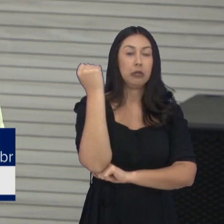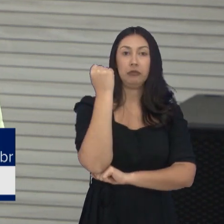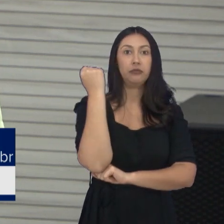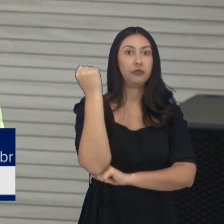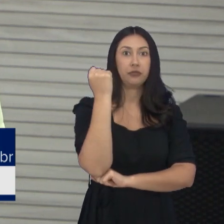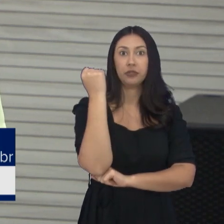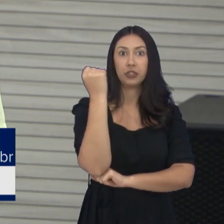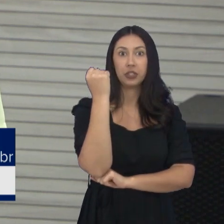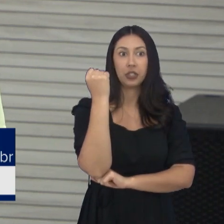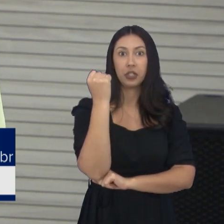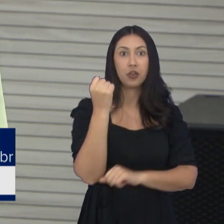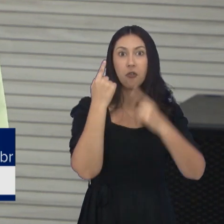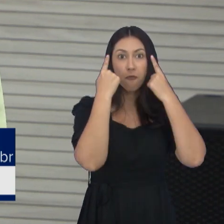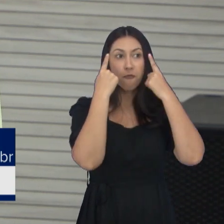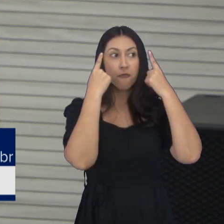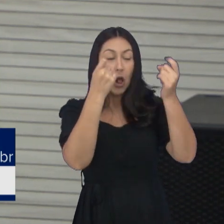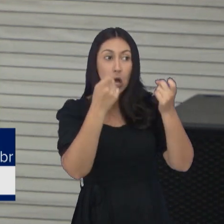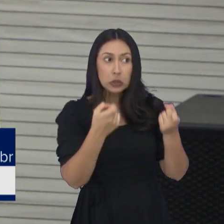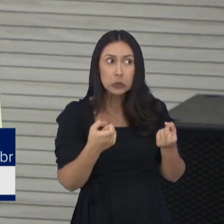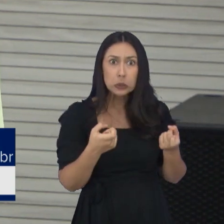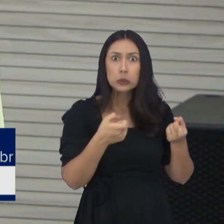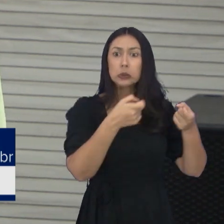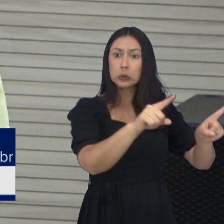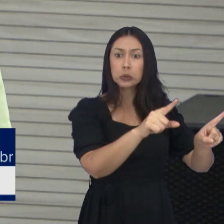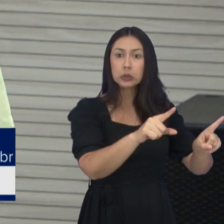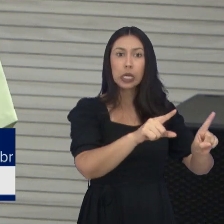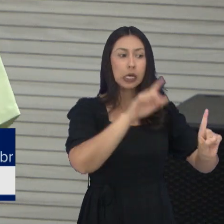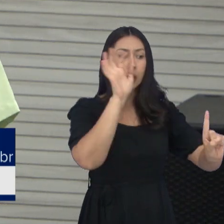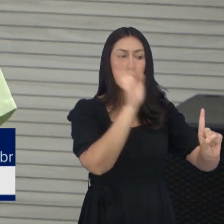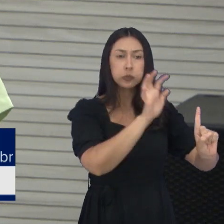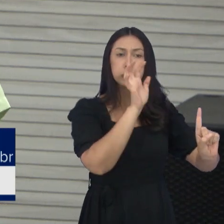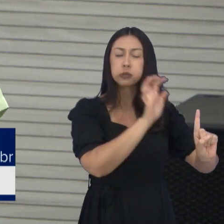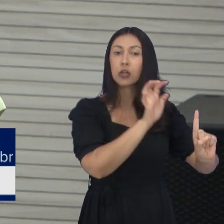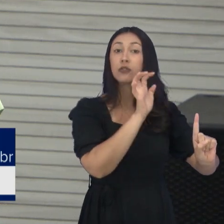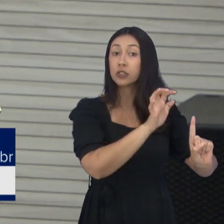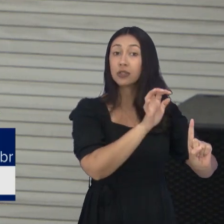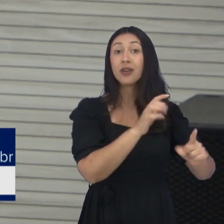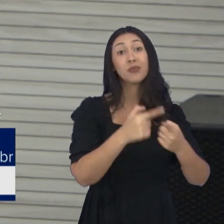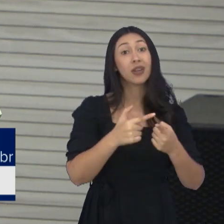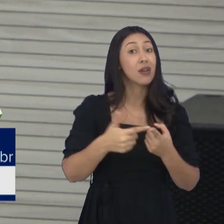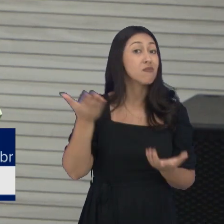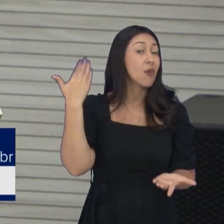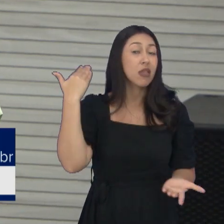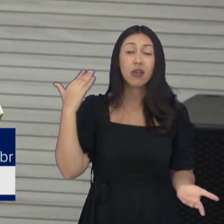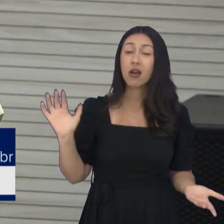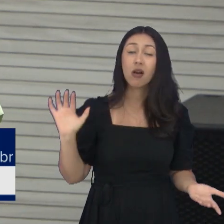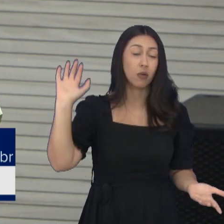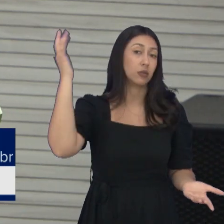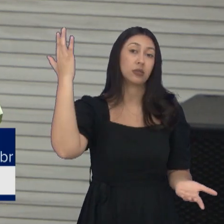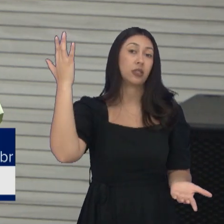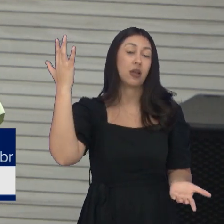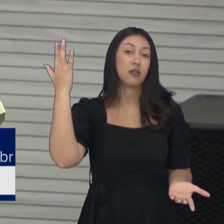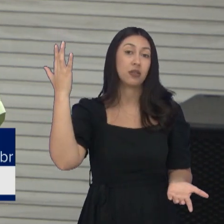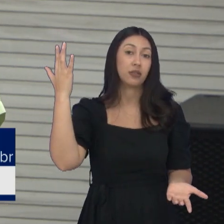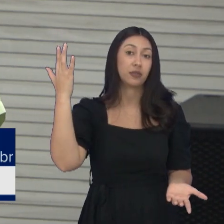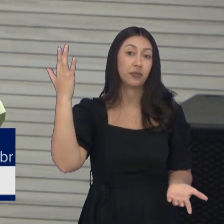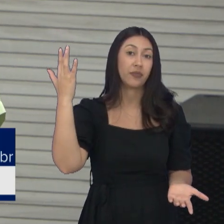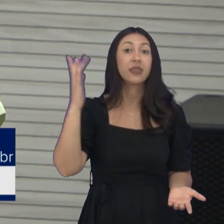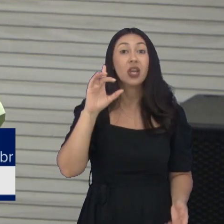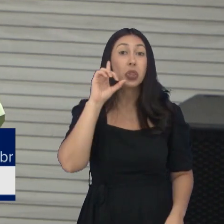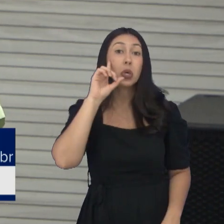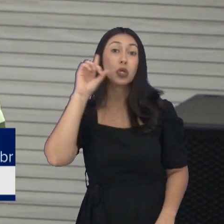praticados quando a violência ou grave ameaça a pessoa. Era o que estava acontecendo, senhor presidente. Chegava nas